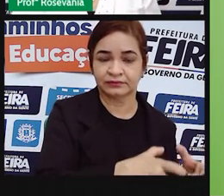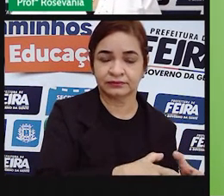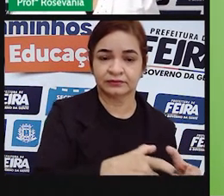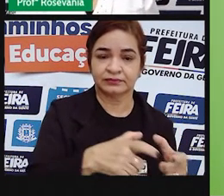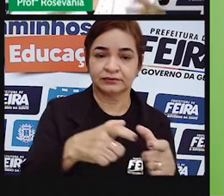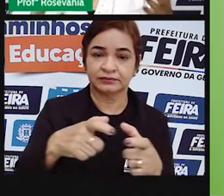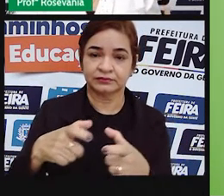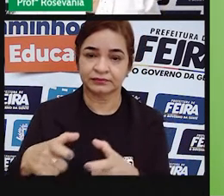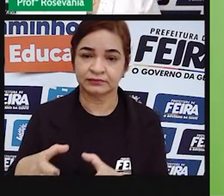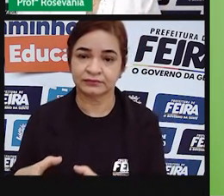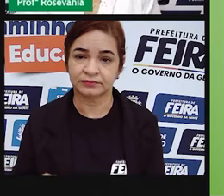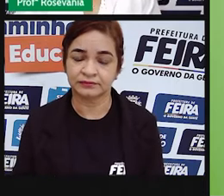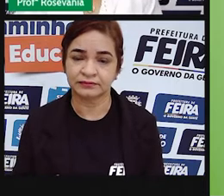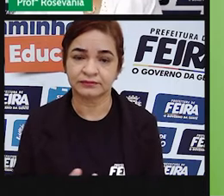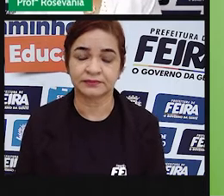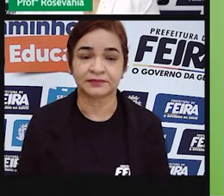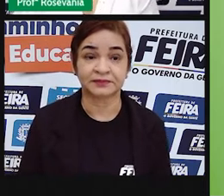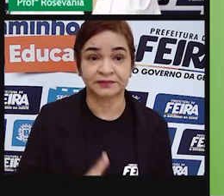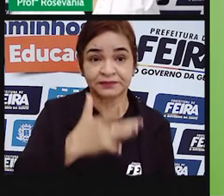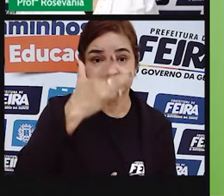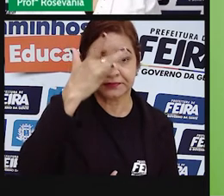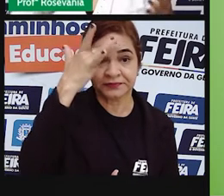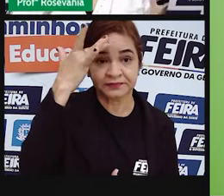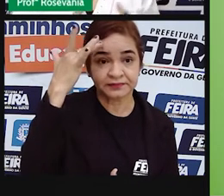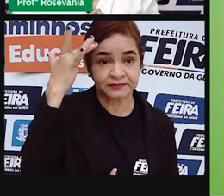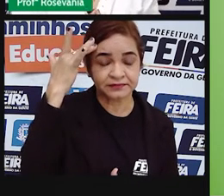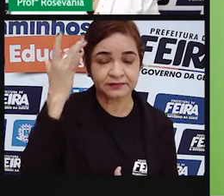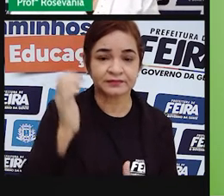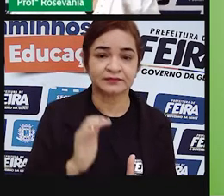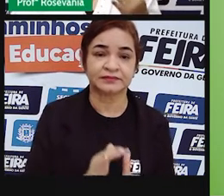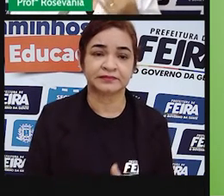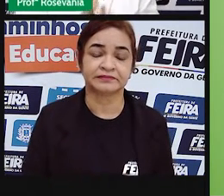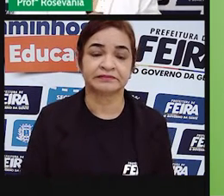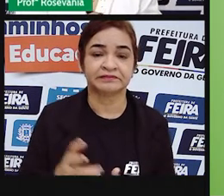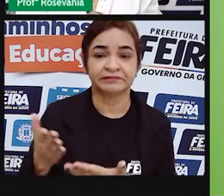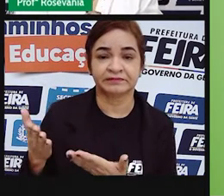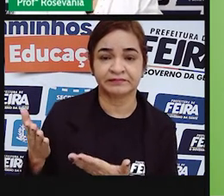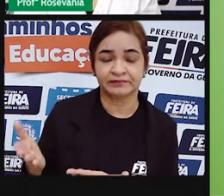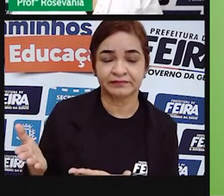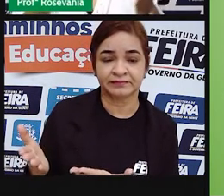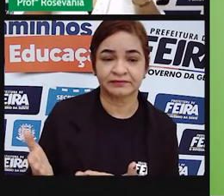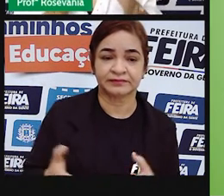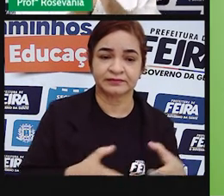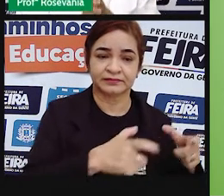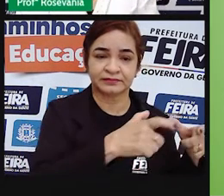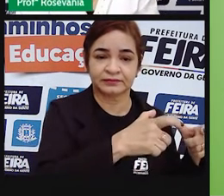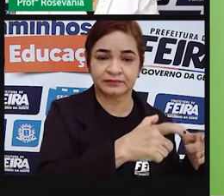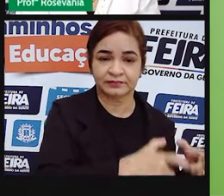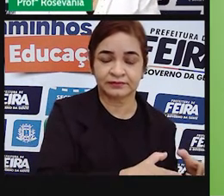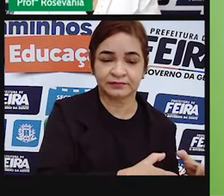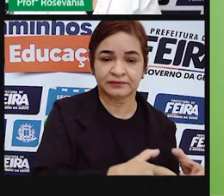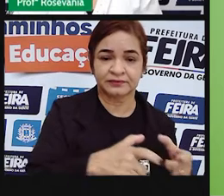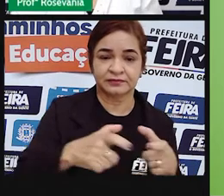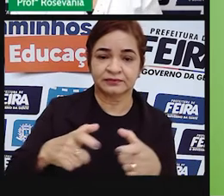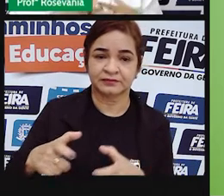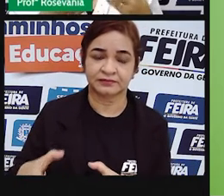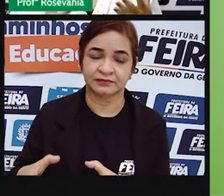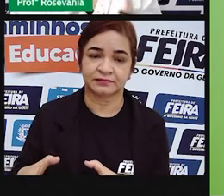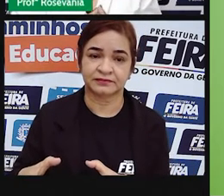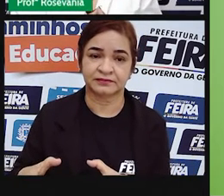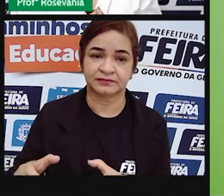nós vamos falar dos fluxos migratórios nesse caso especificamente dos fluxos migratórios do território brasileiro